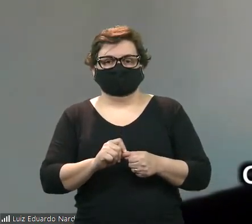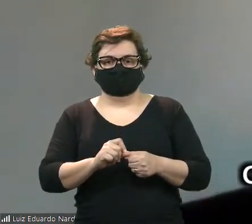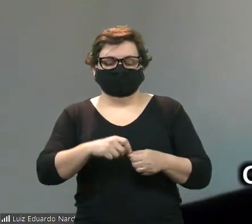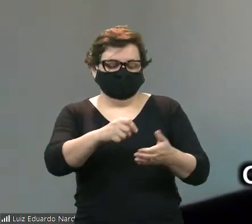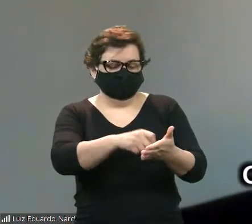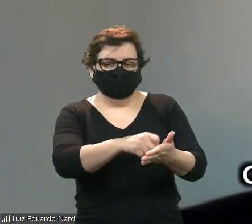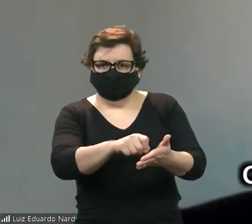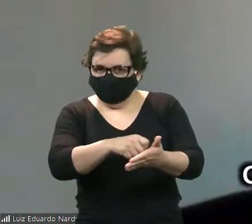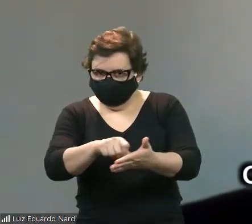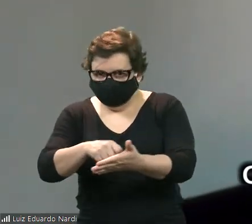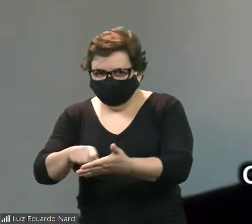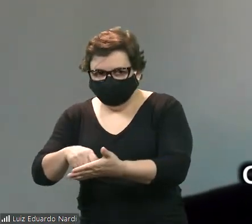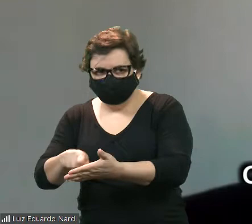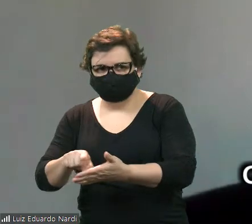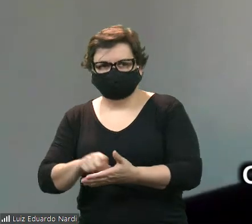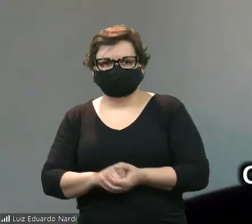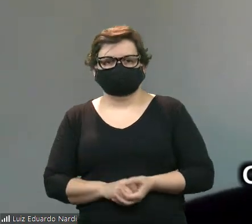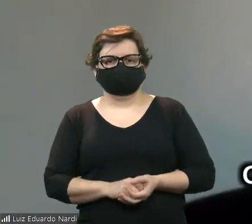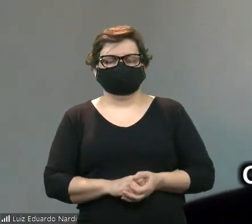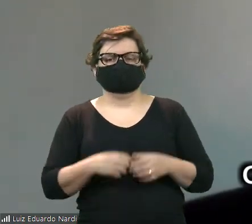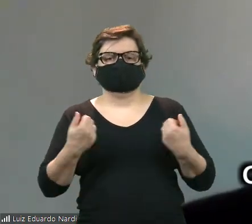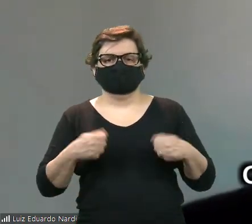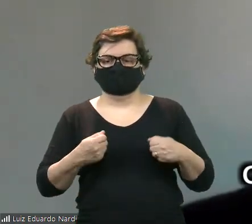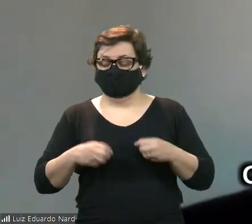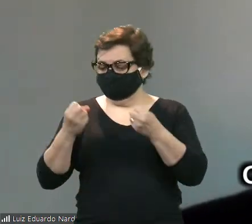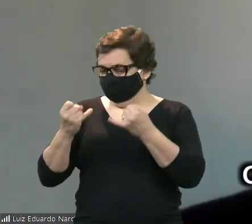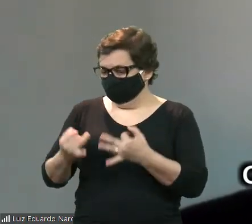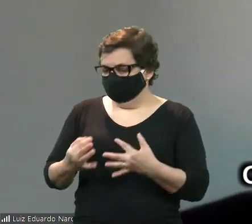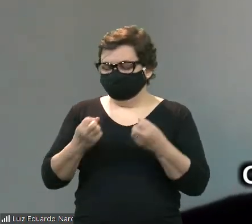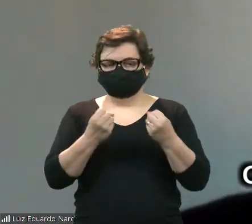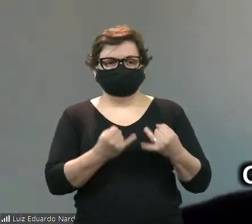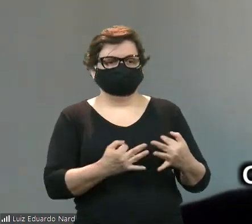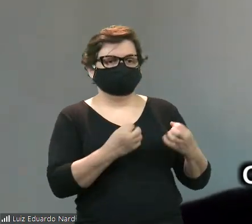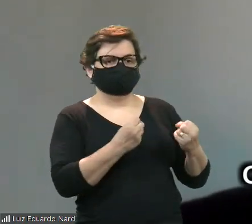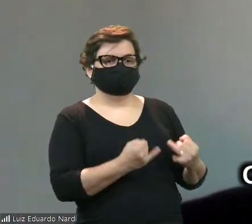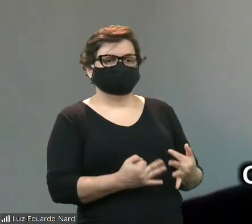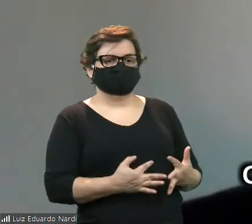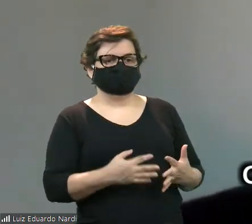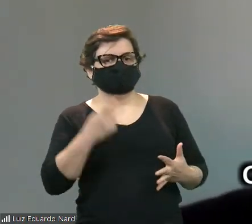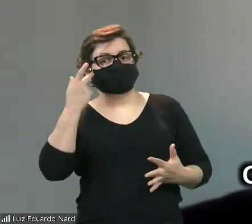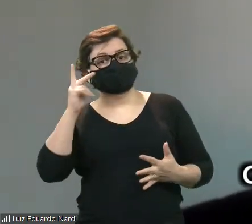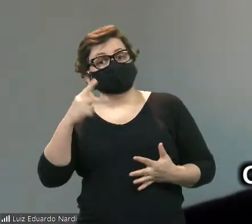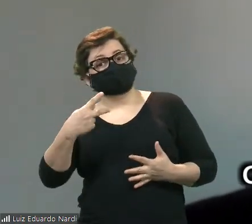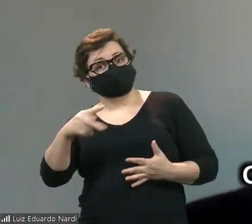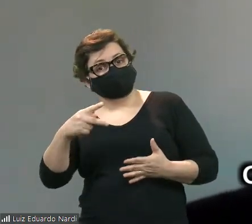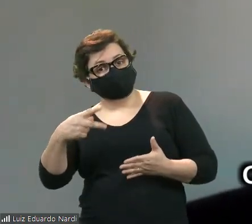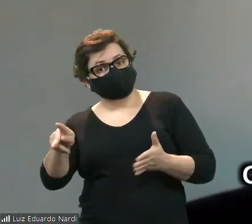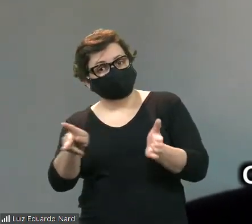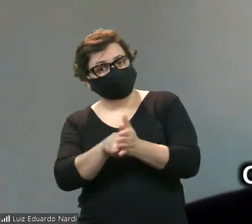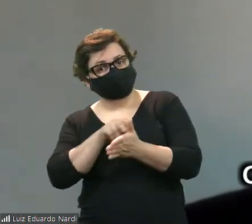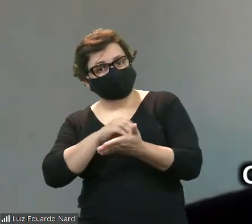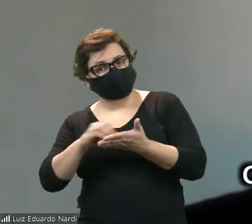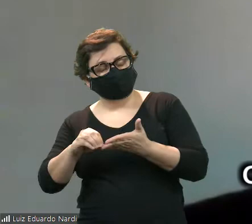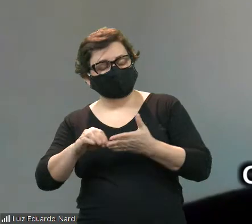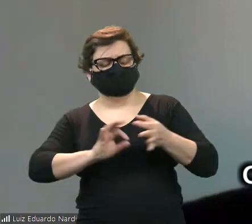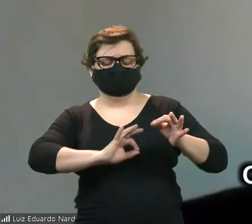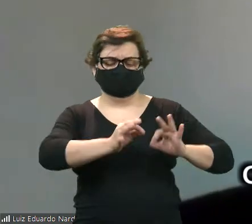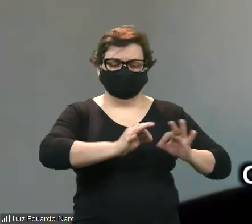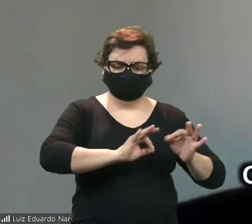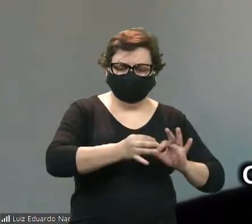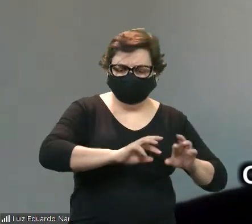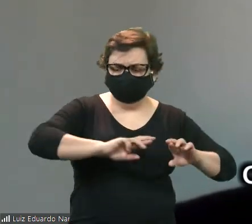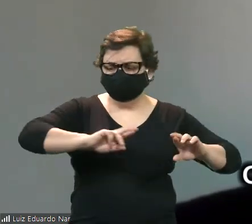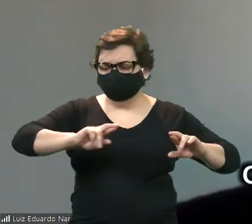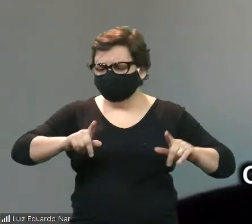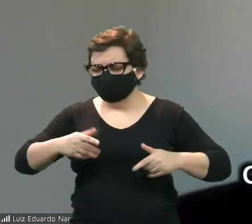notificação ou ele tem que dar satisfações ao seu secretário, seja ele de planejamento,